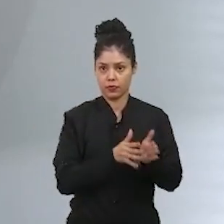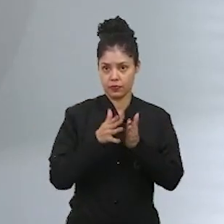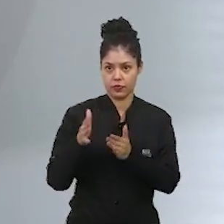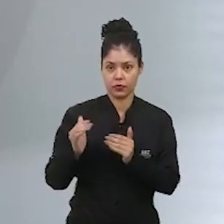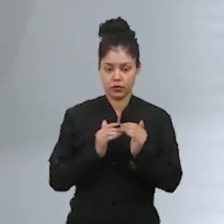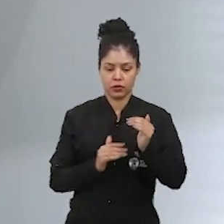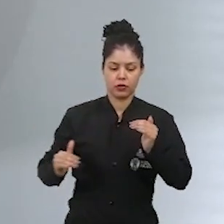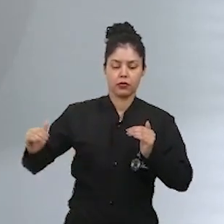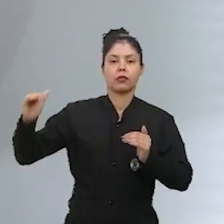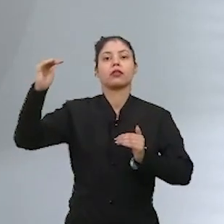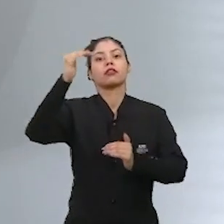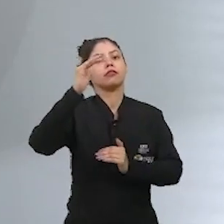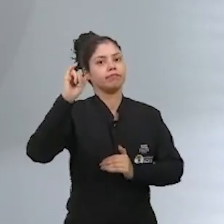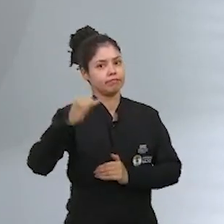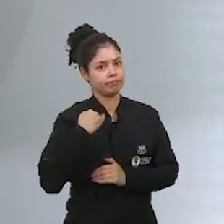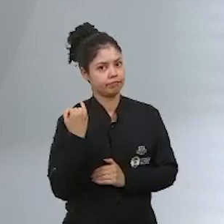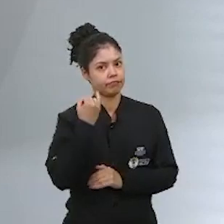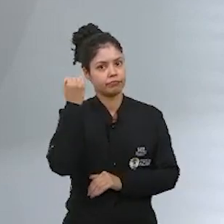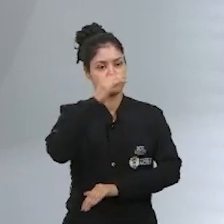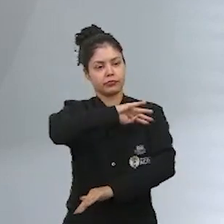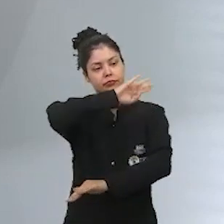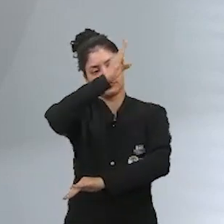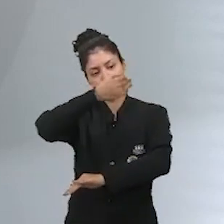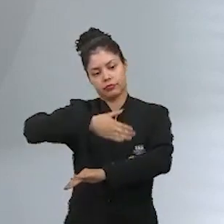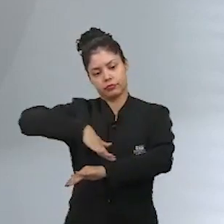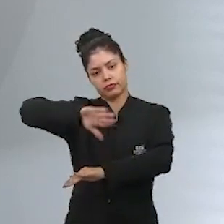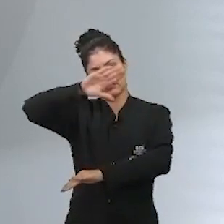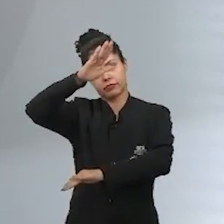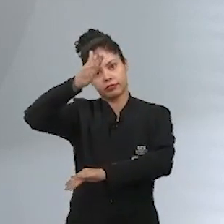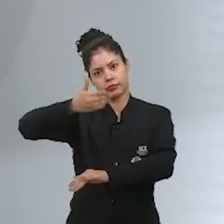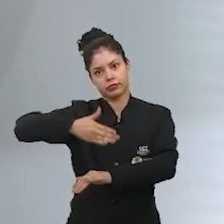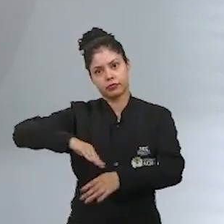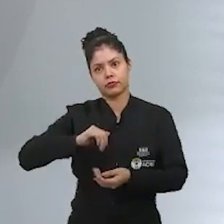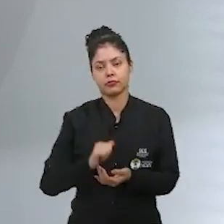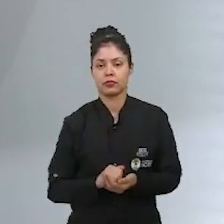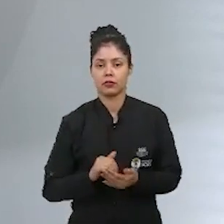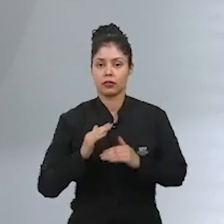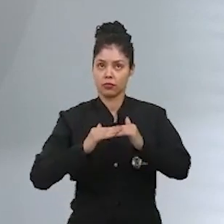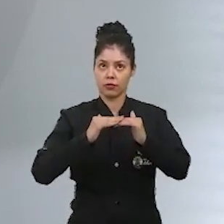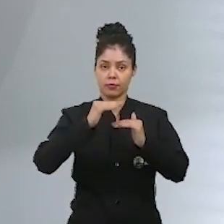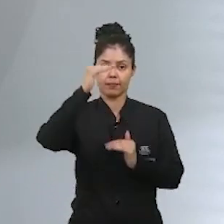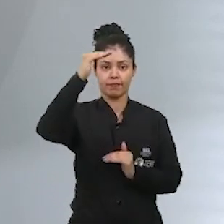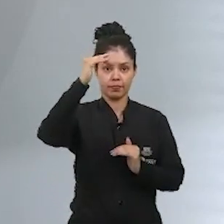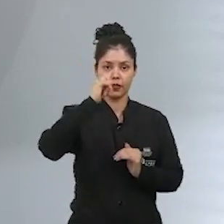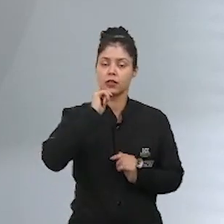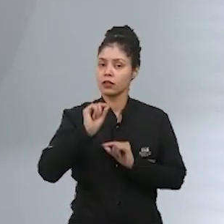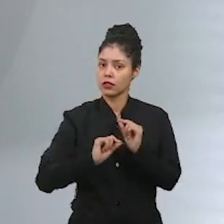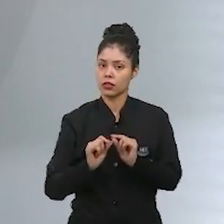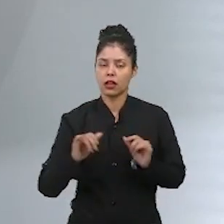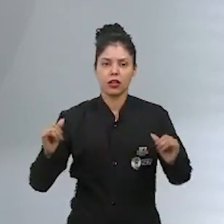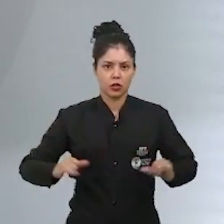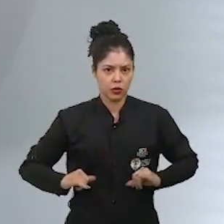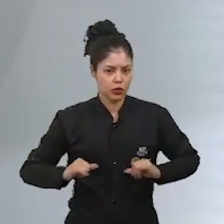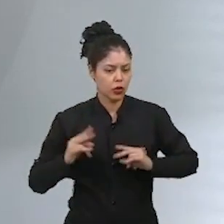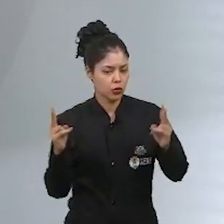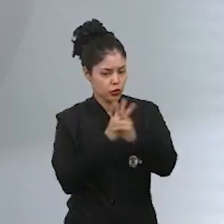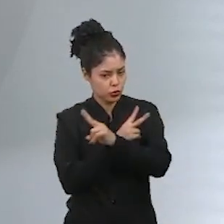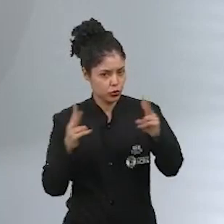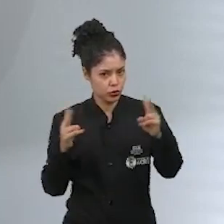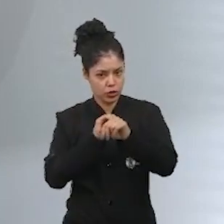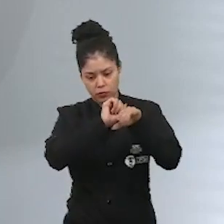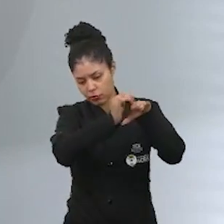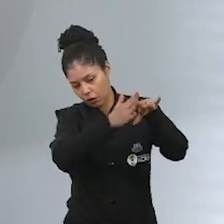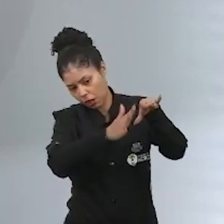mais elevadas, principalmente partes de colinas, de planaltos, que são mais elevados, sofrem bastante processo